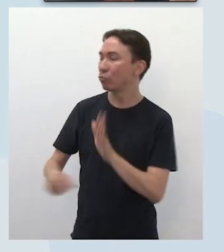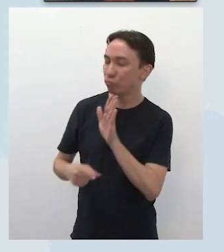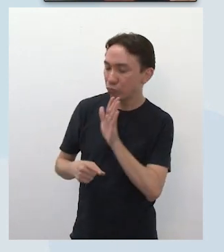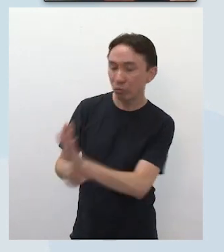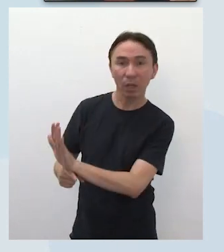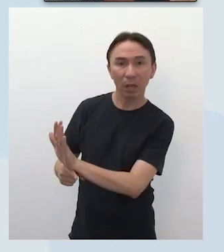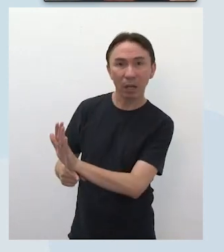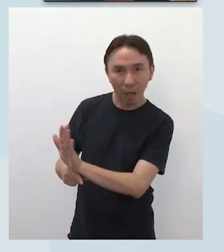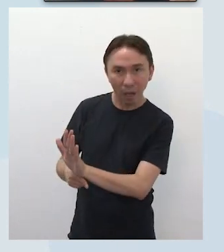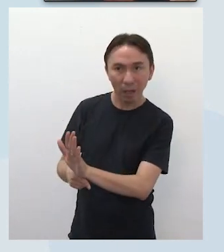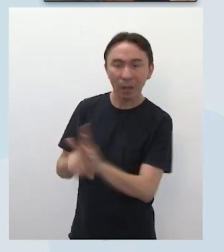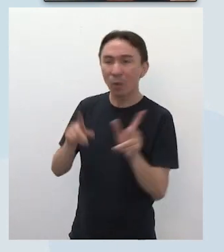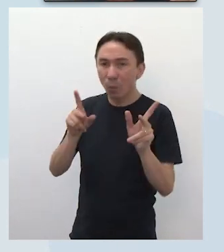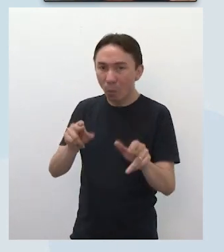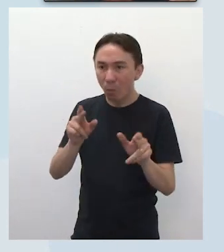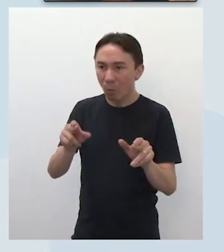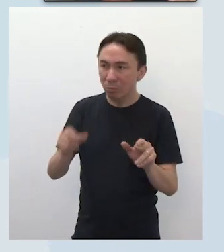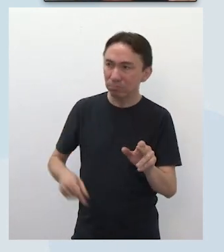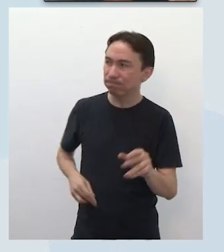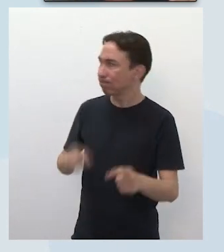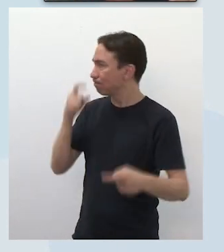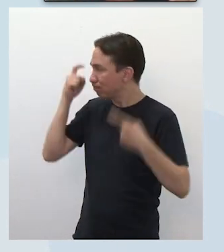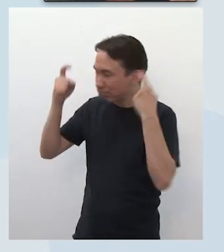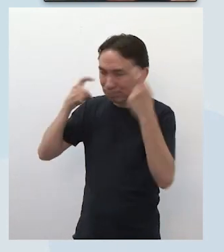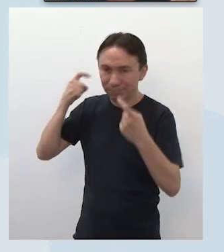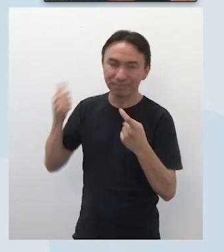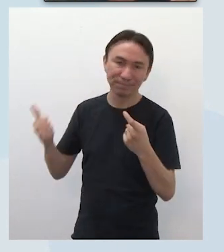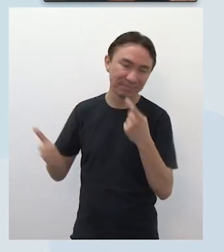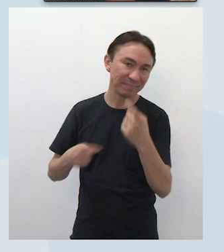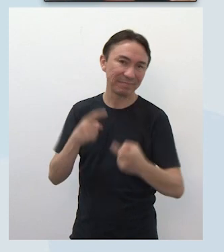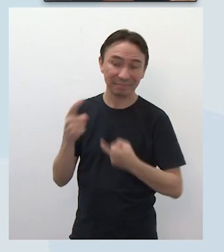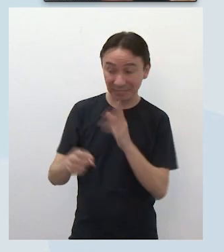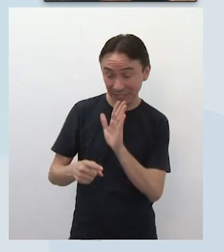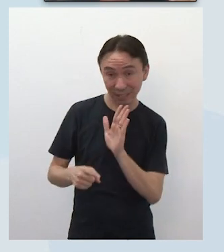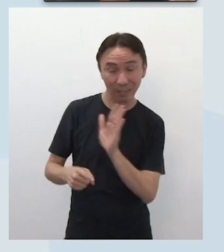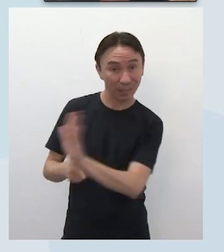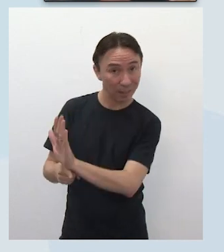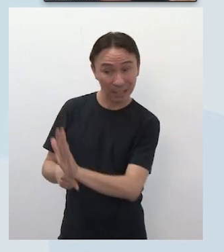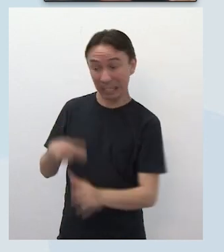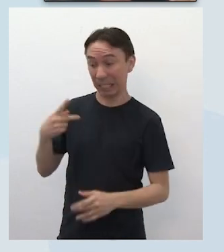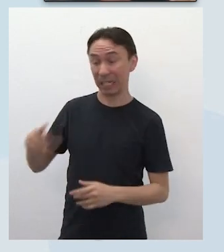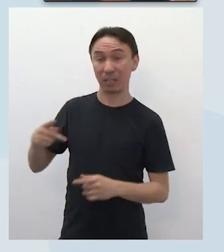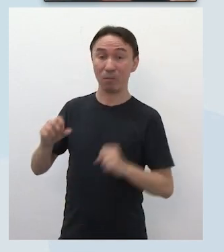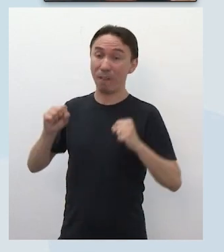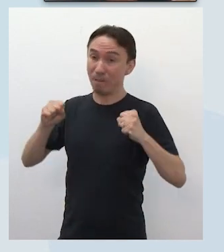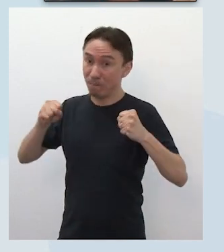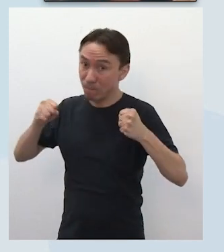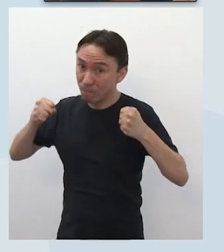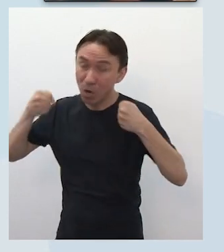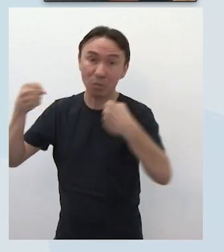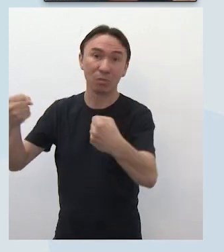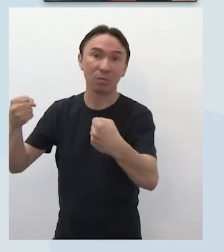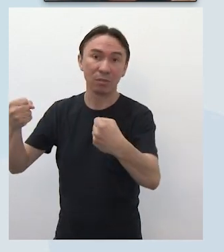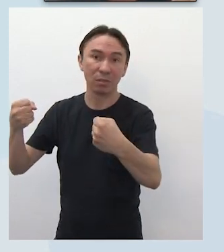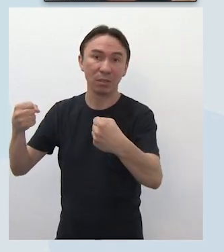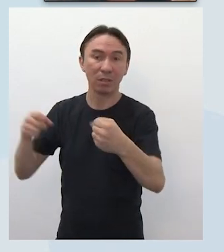equipe. Veja, o esforço foi valorizado, né? Ou então, para uma criança,